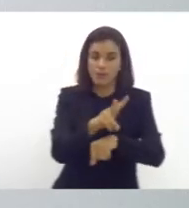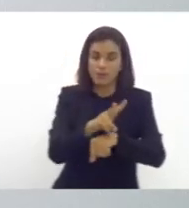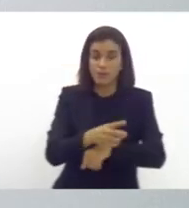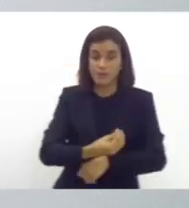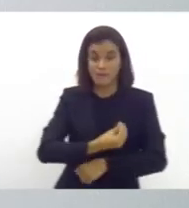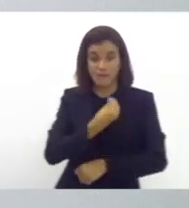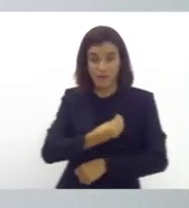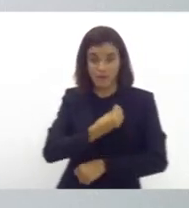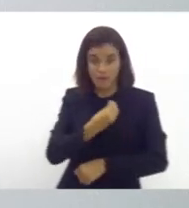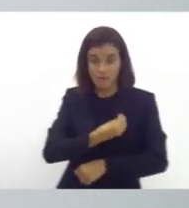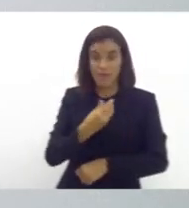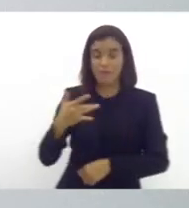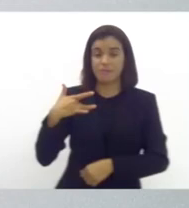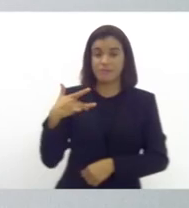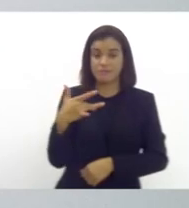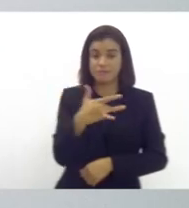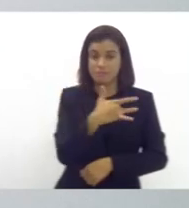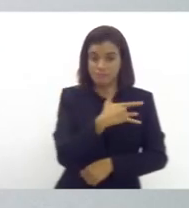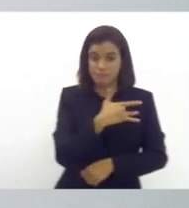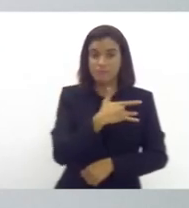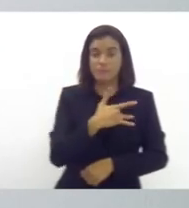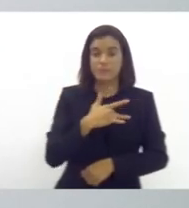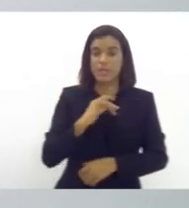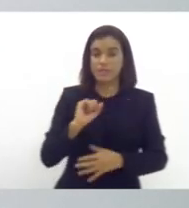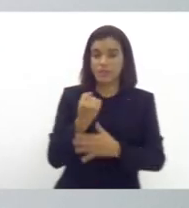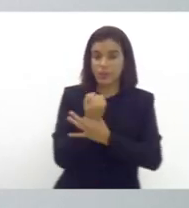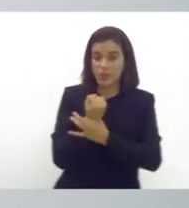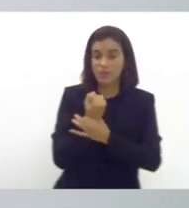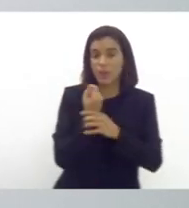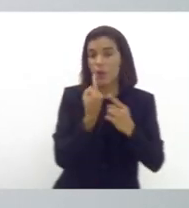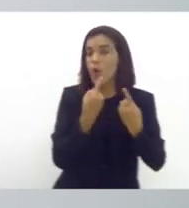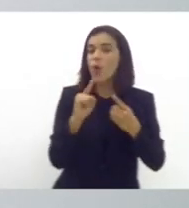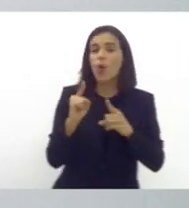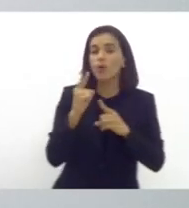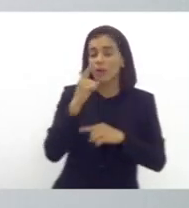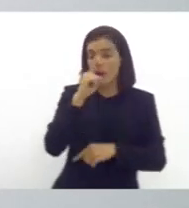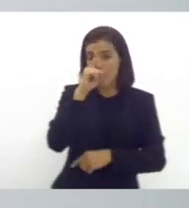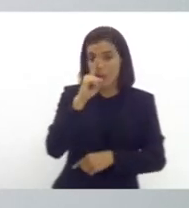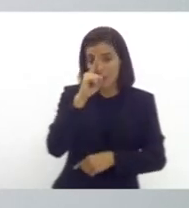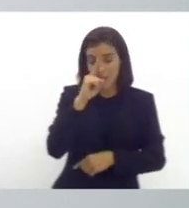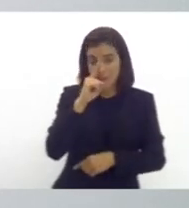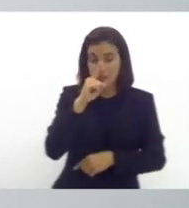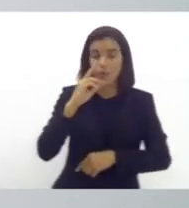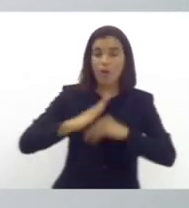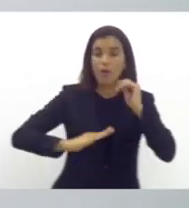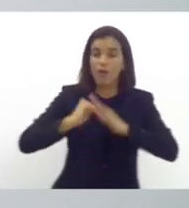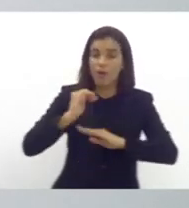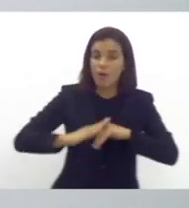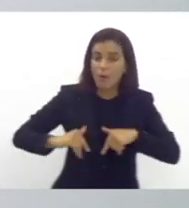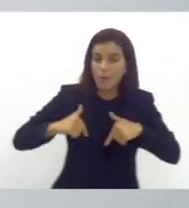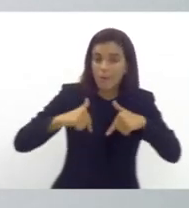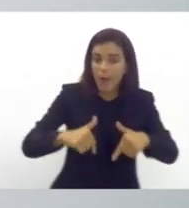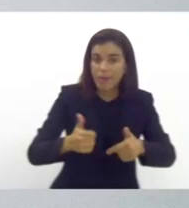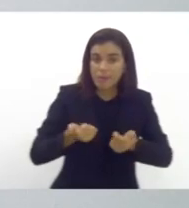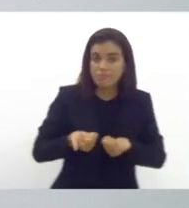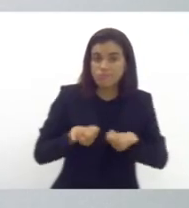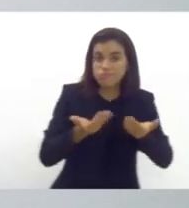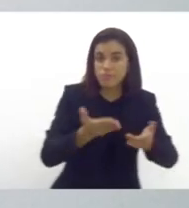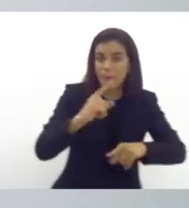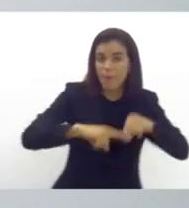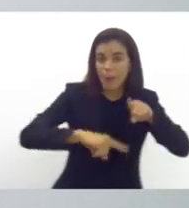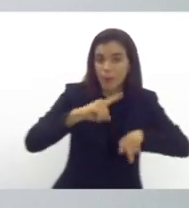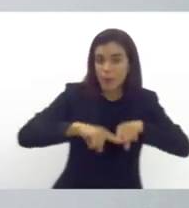vida da saúde e da Segurança contra os riscos provocados por práticas de fornecimento de produtos e